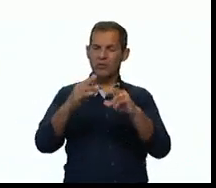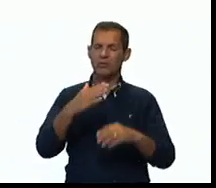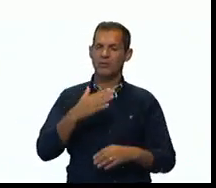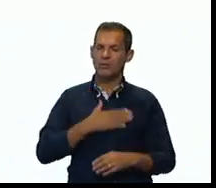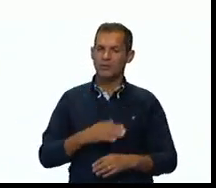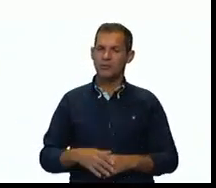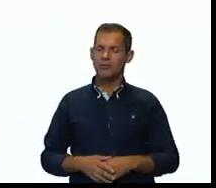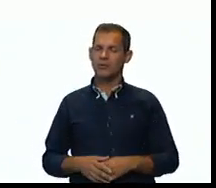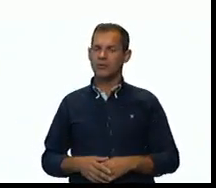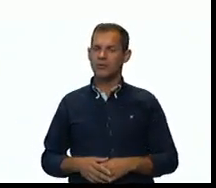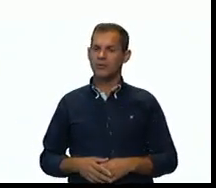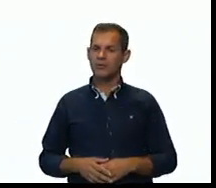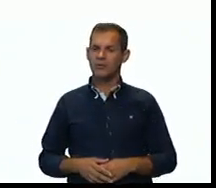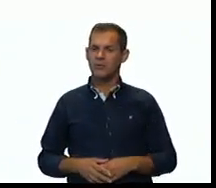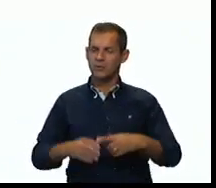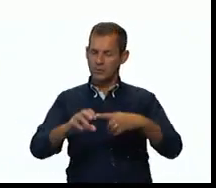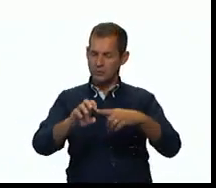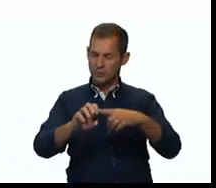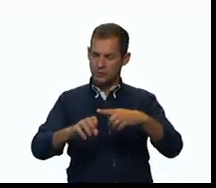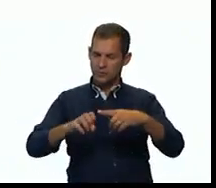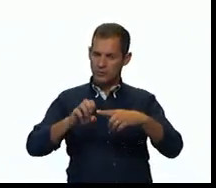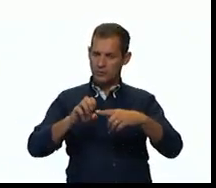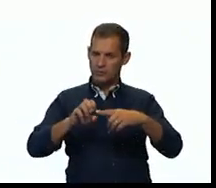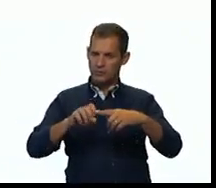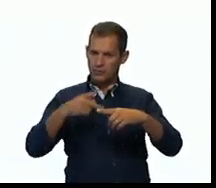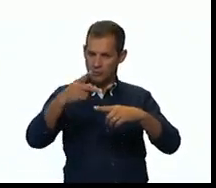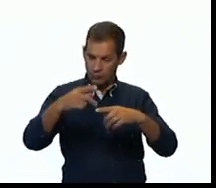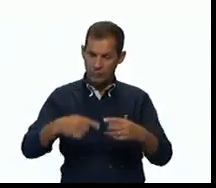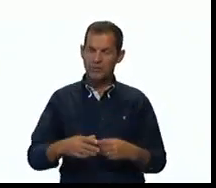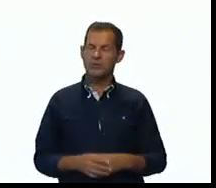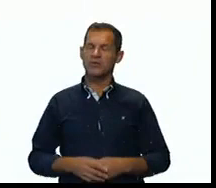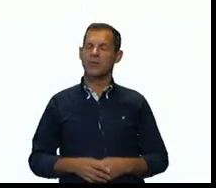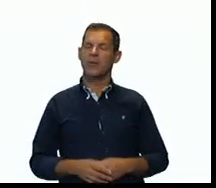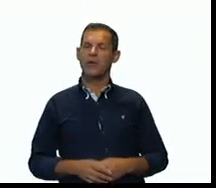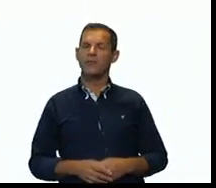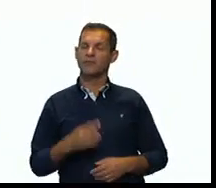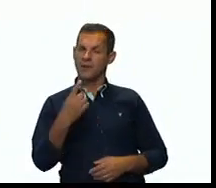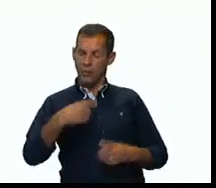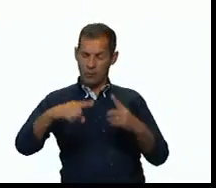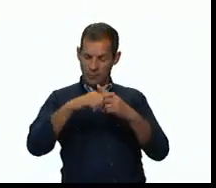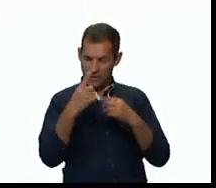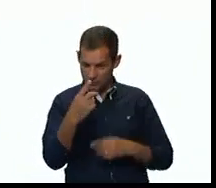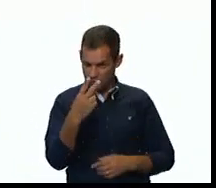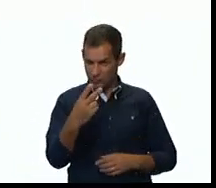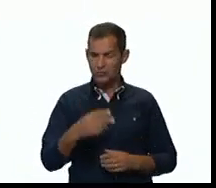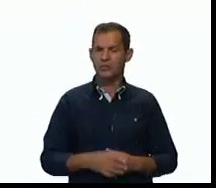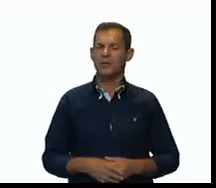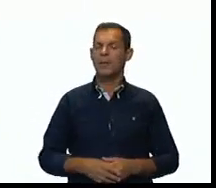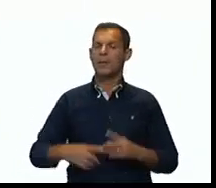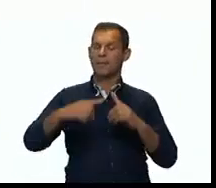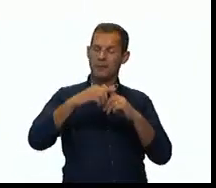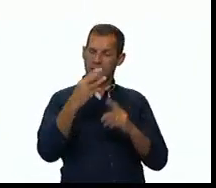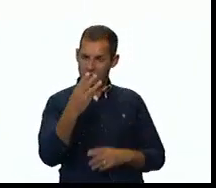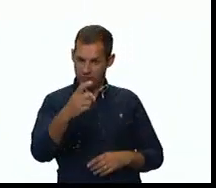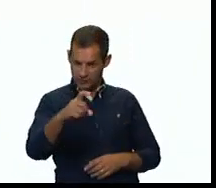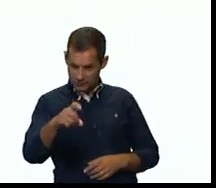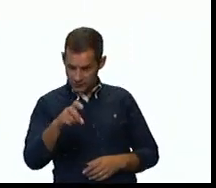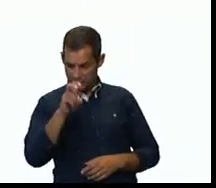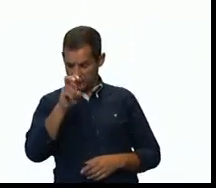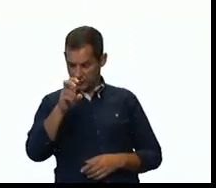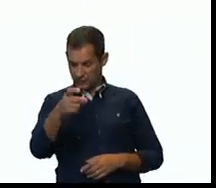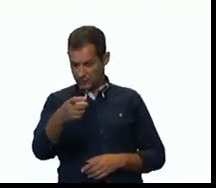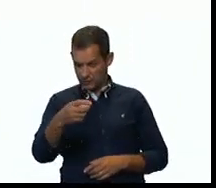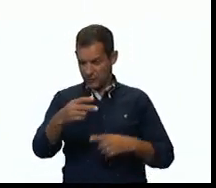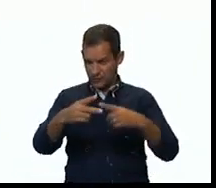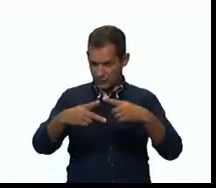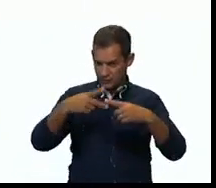meu expoente. Mais, aqui o nosso x está elevado a 1, 1 mais 1, 2. Então, mais 3,5 de x